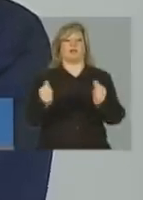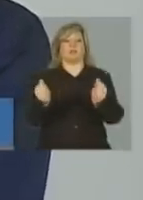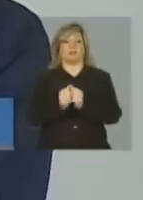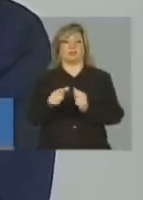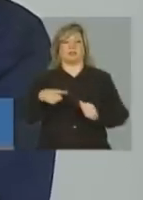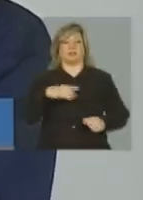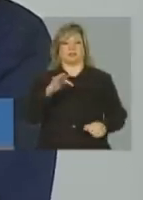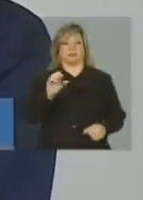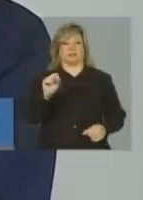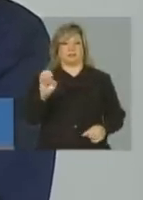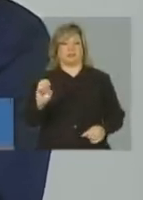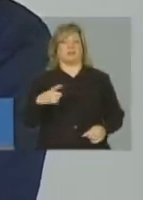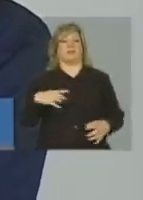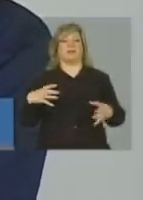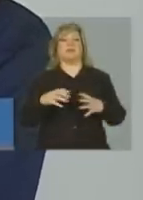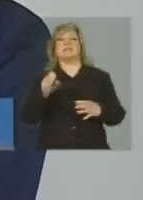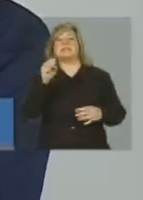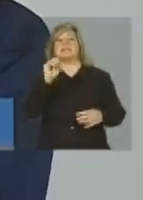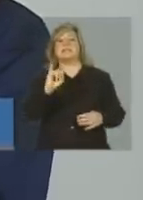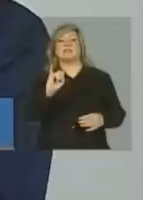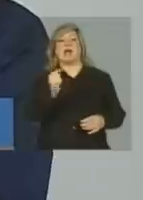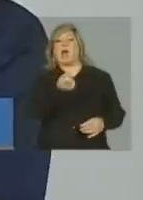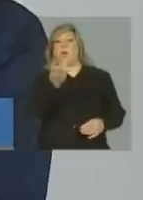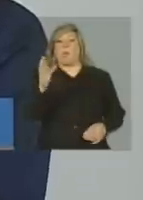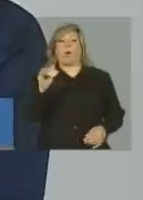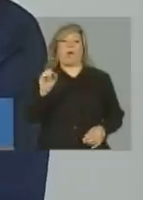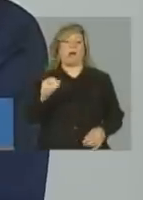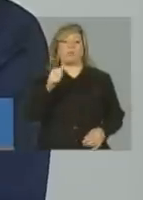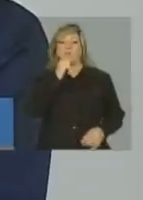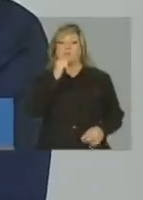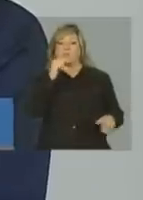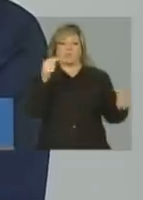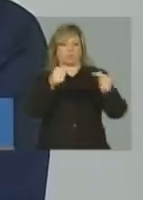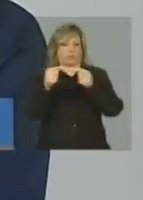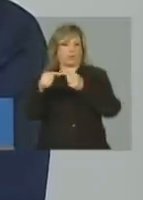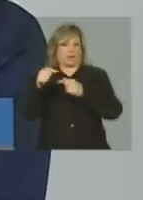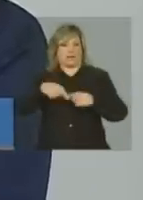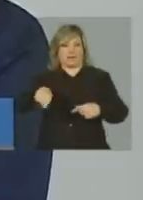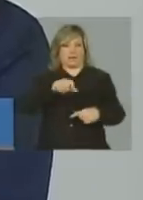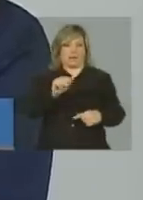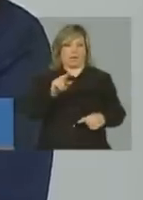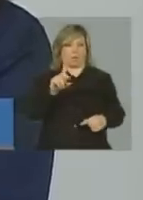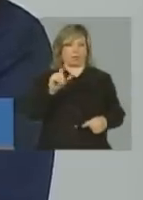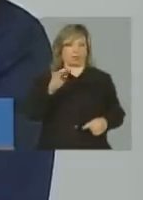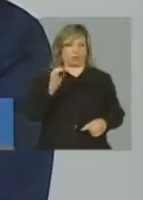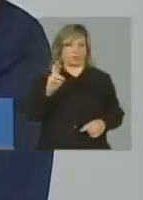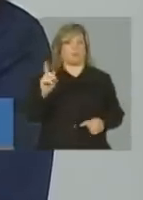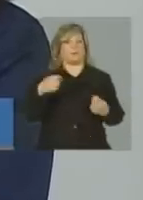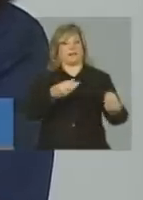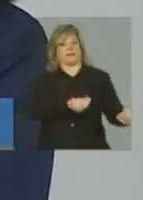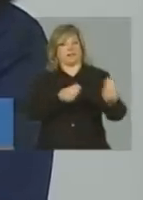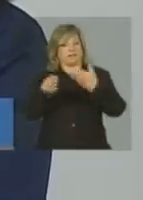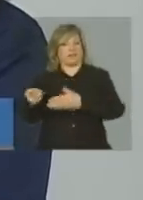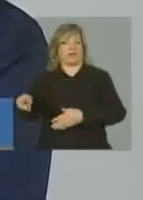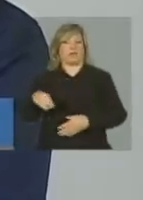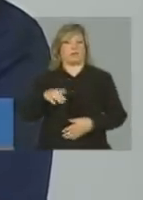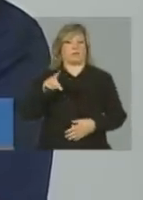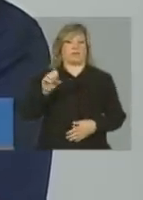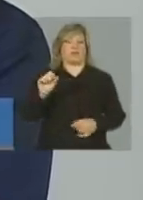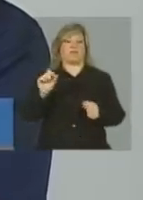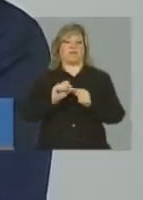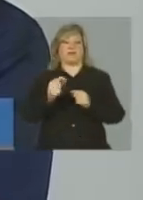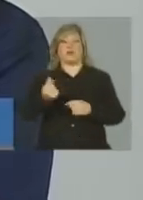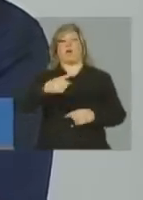caso algum caso não esteja identificado nessas auditorias, elas têm que ser encaminhadas para o MDS para que a gente promova